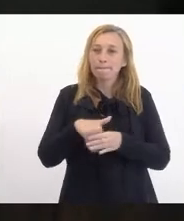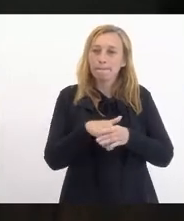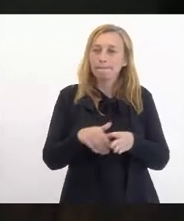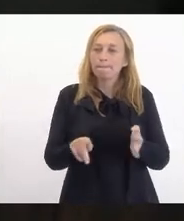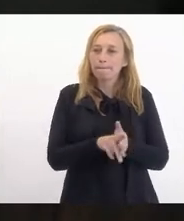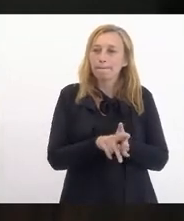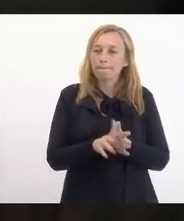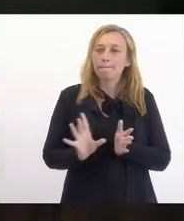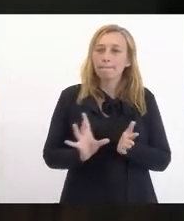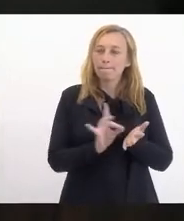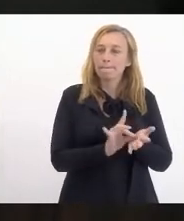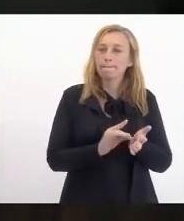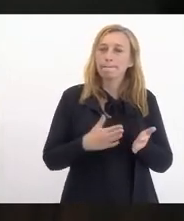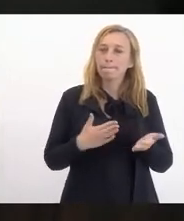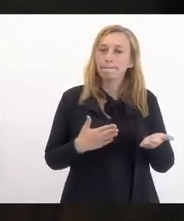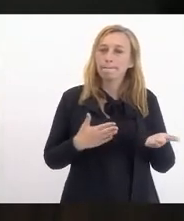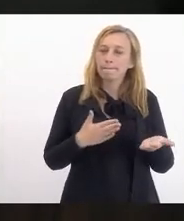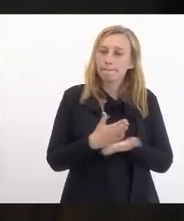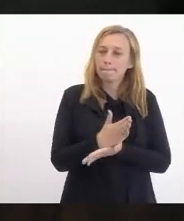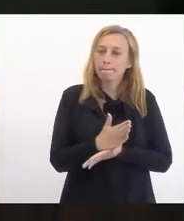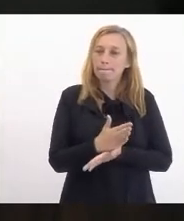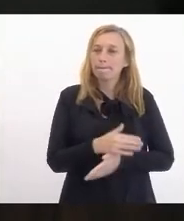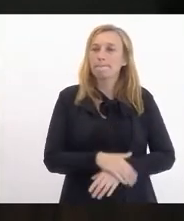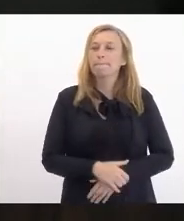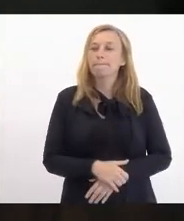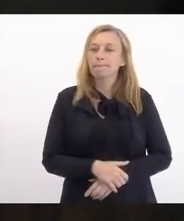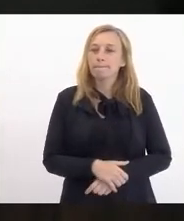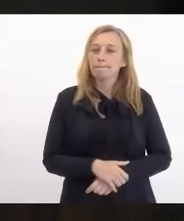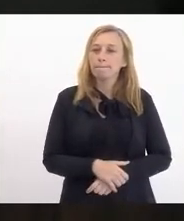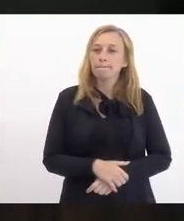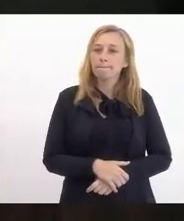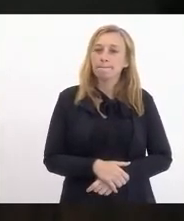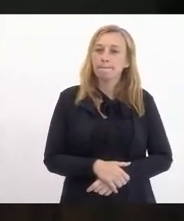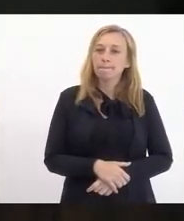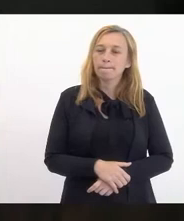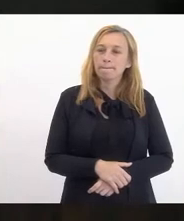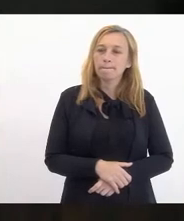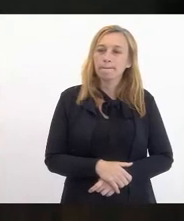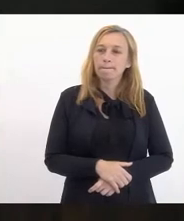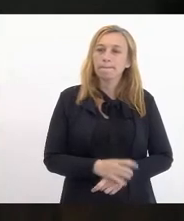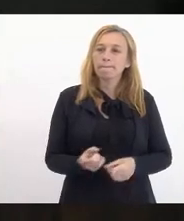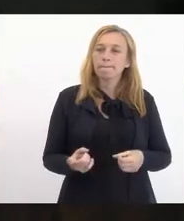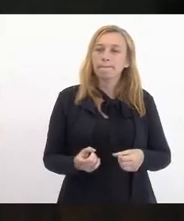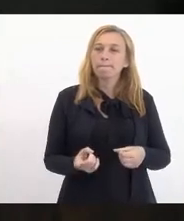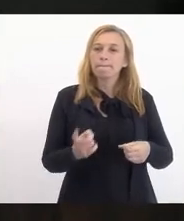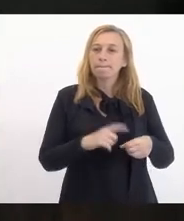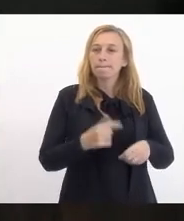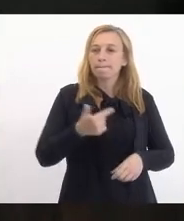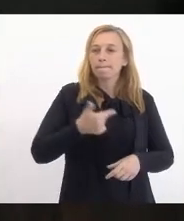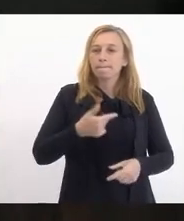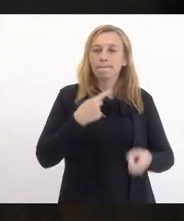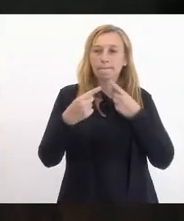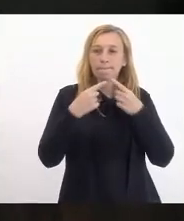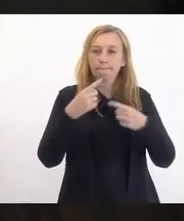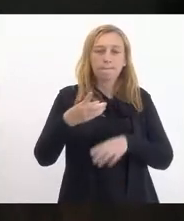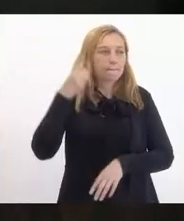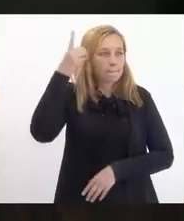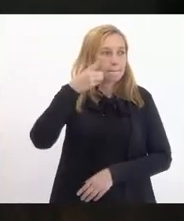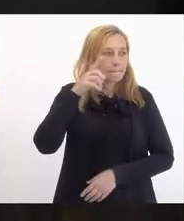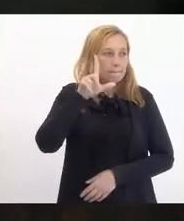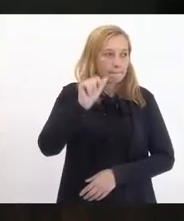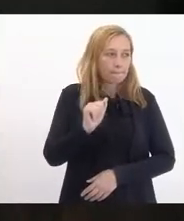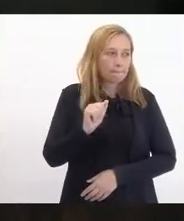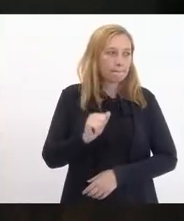projeto assim emendado. Senhores que aprovam, permaneçam como estão. Aprovado. Vai a redação do vencido para a segunda discussão. Deputada